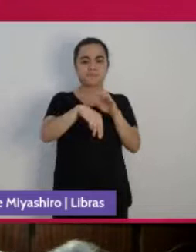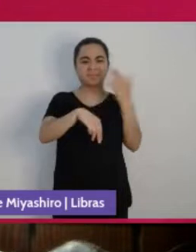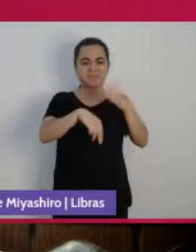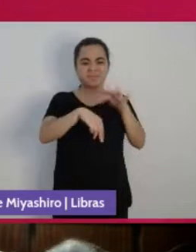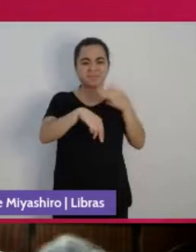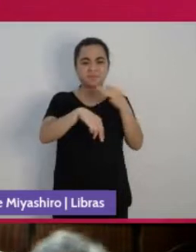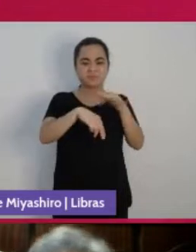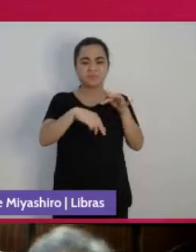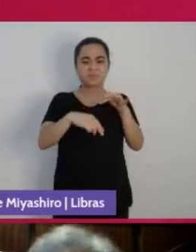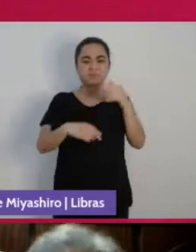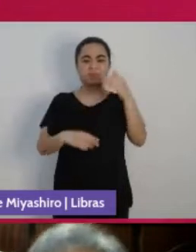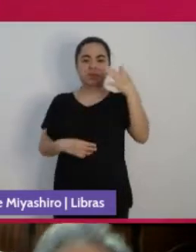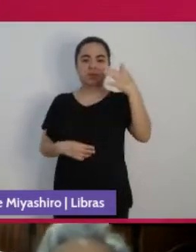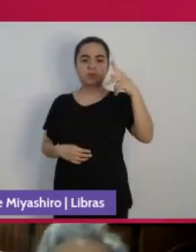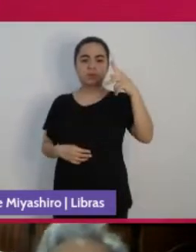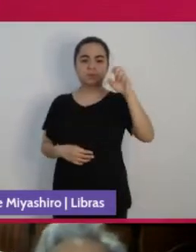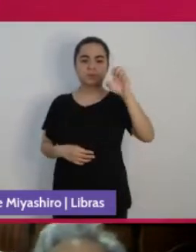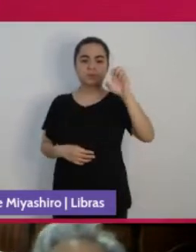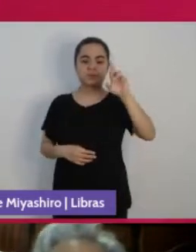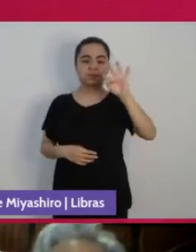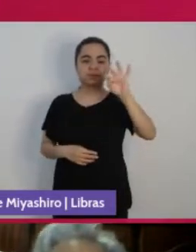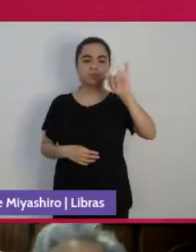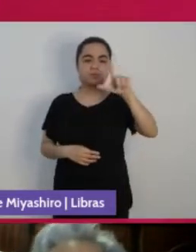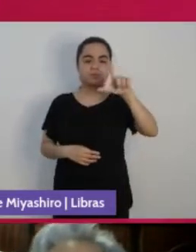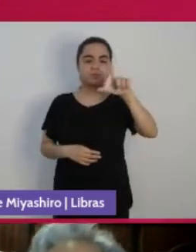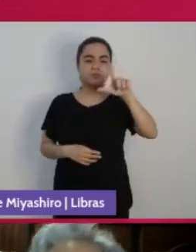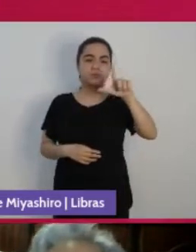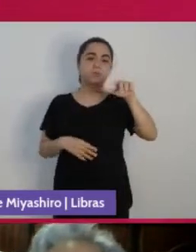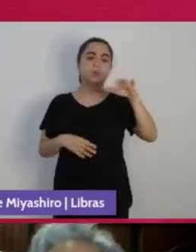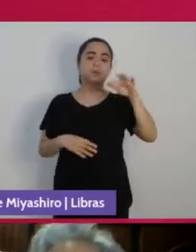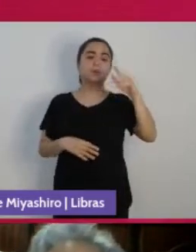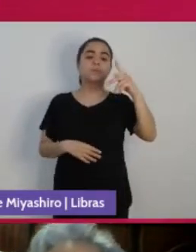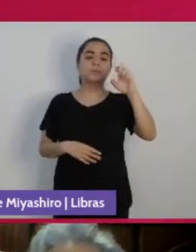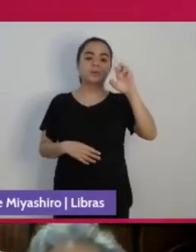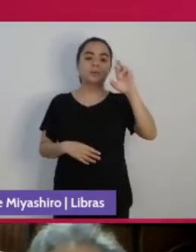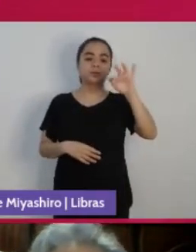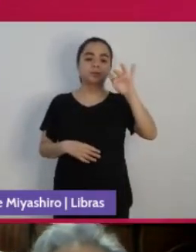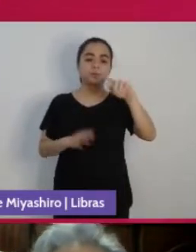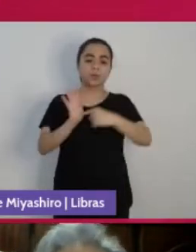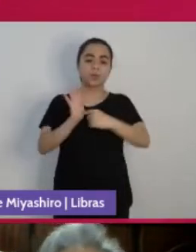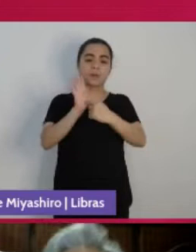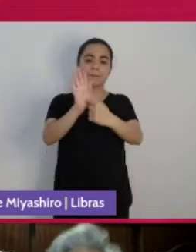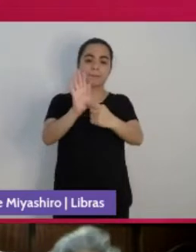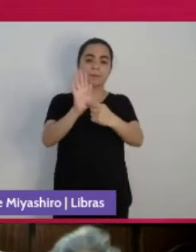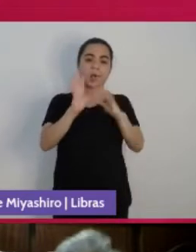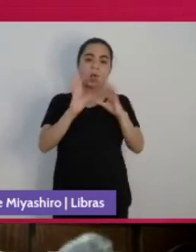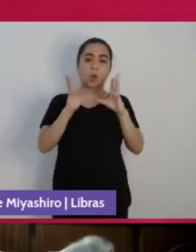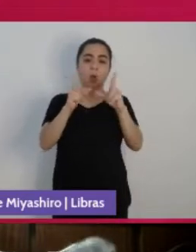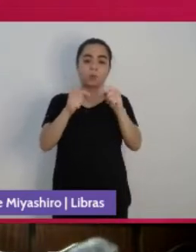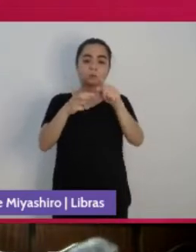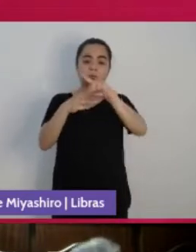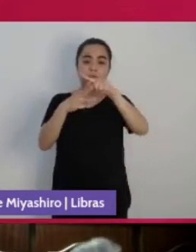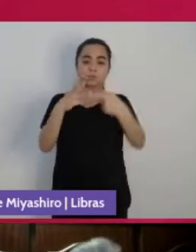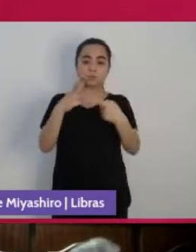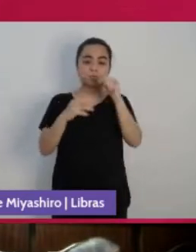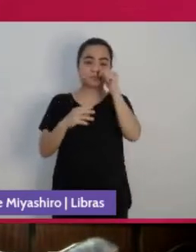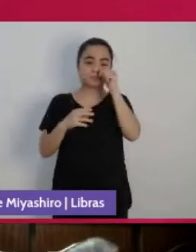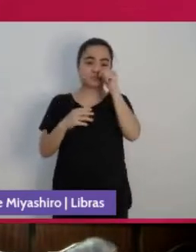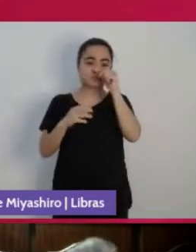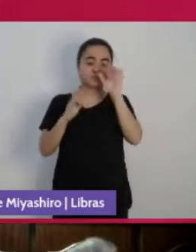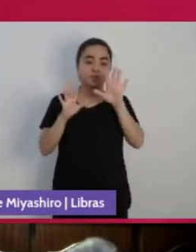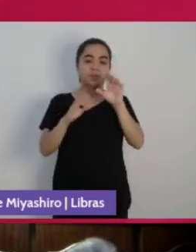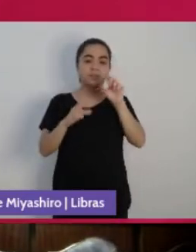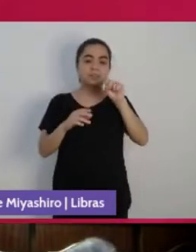perfil, aqui é o oposto, né? No perfil aparece tudo junto, e se eu faço a médio